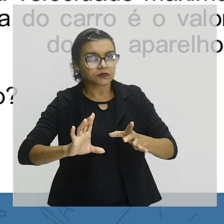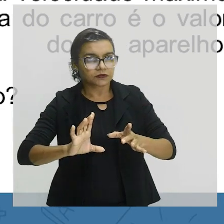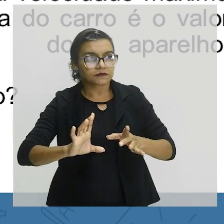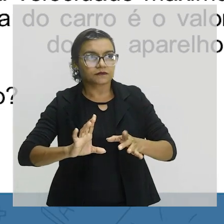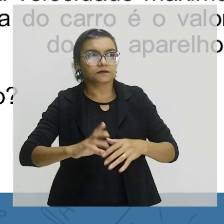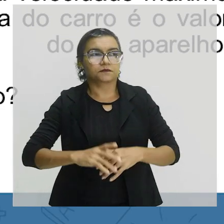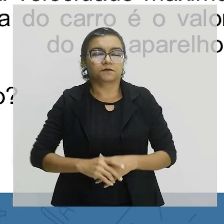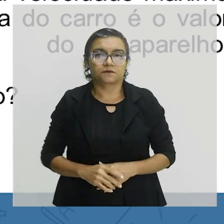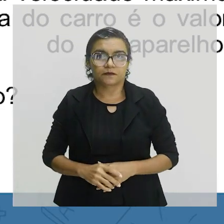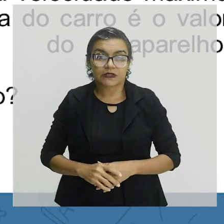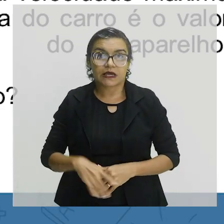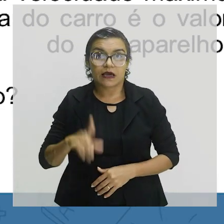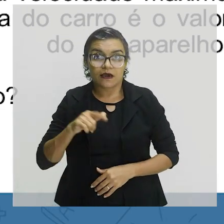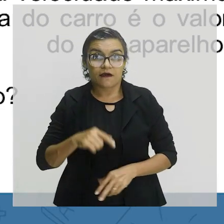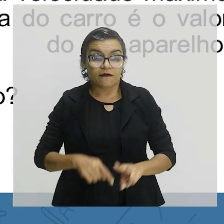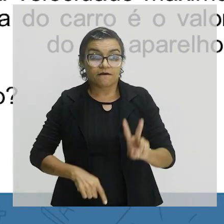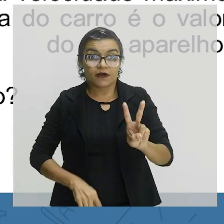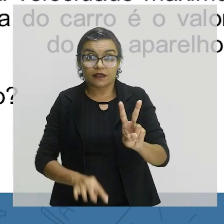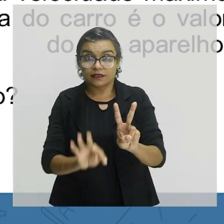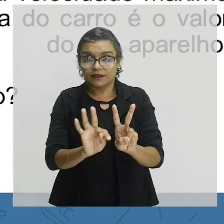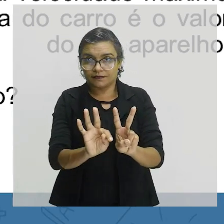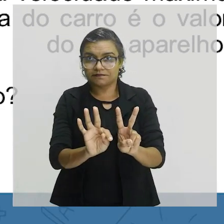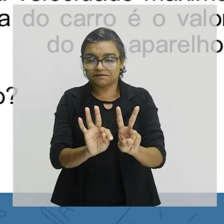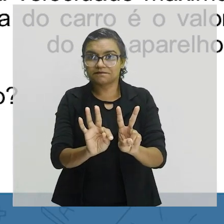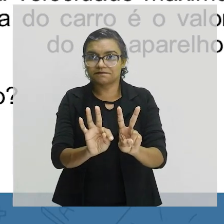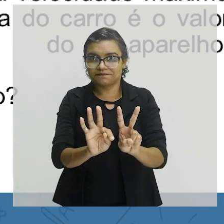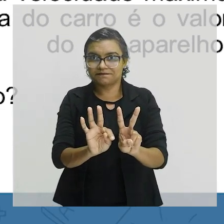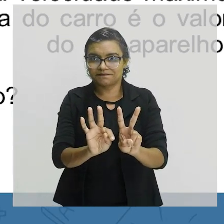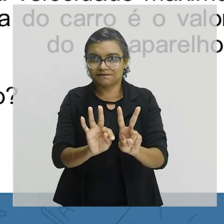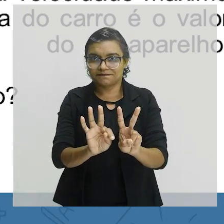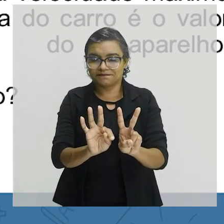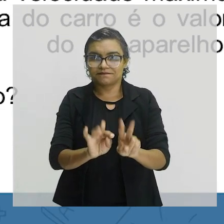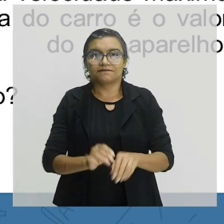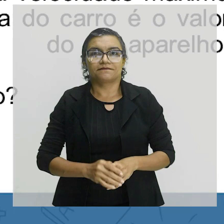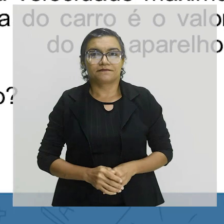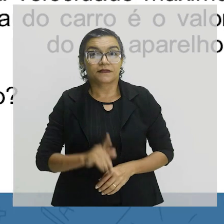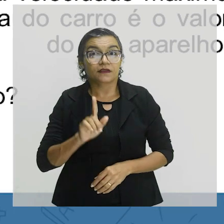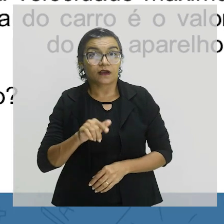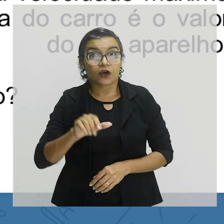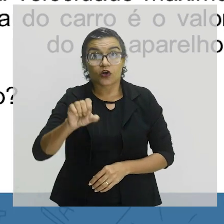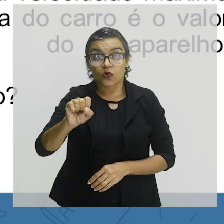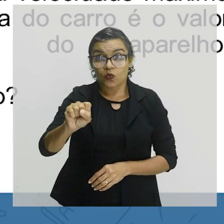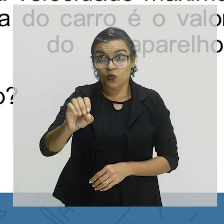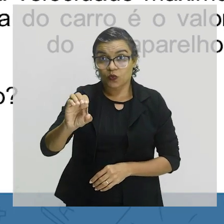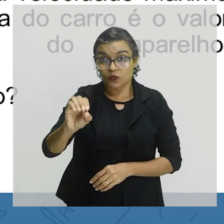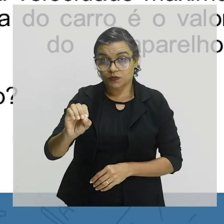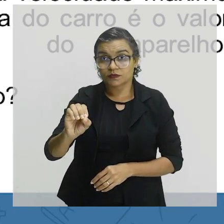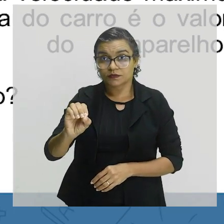colocar de velocidade total, né, VT, velocidade total, é de 80